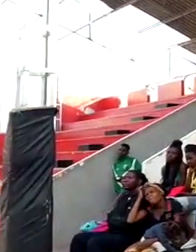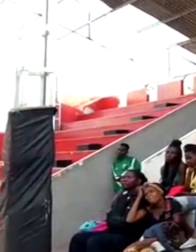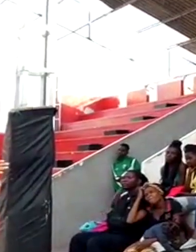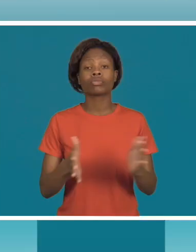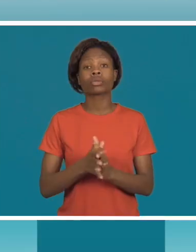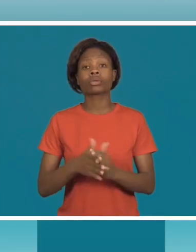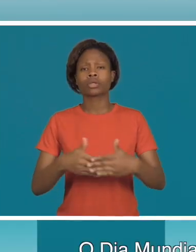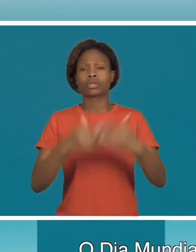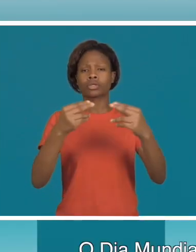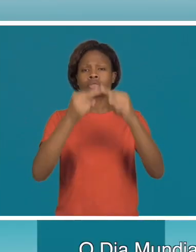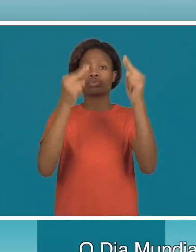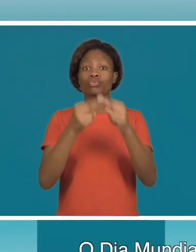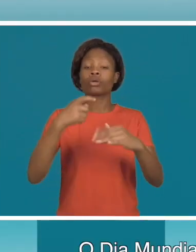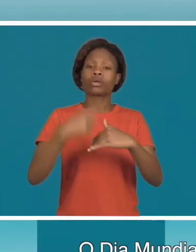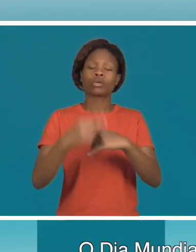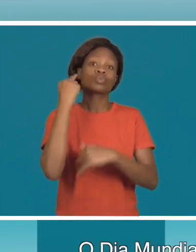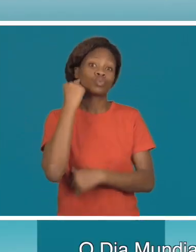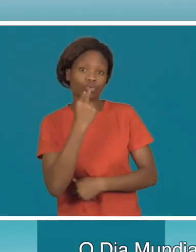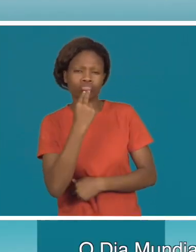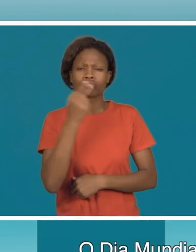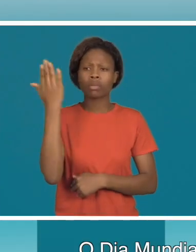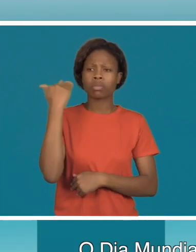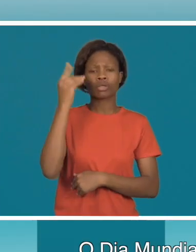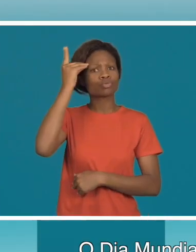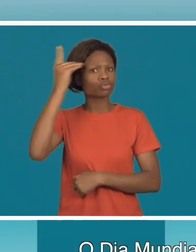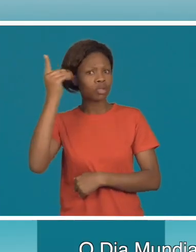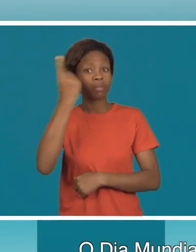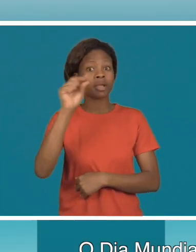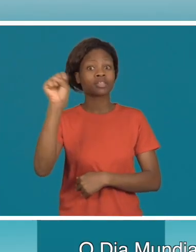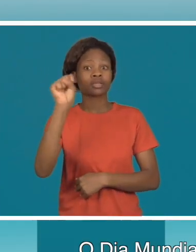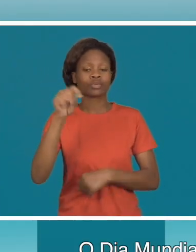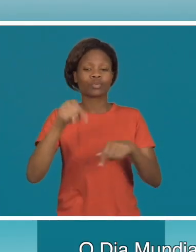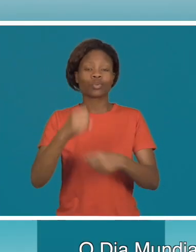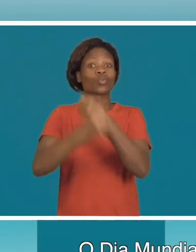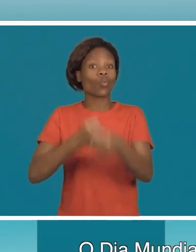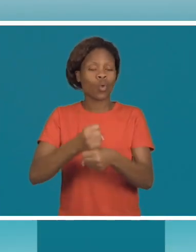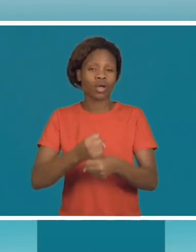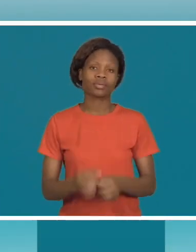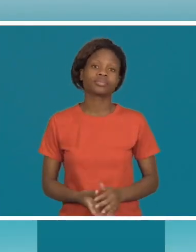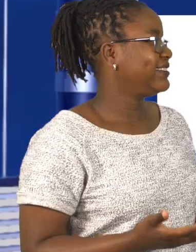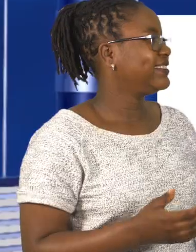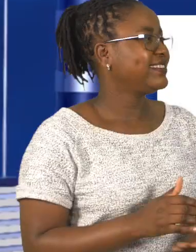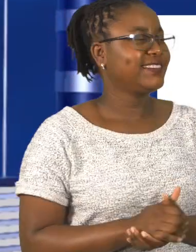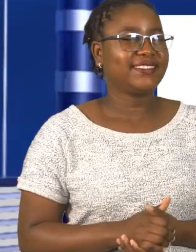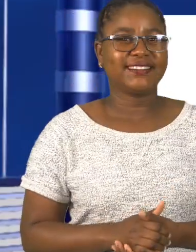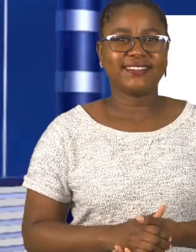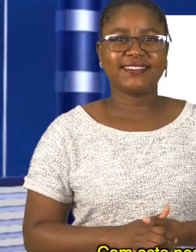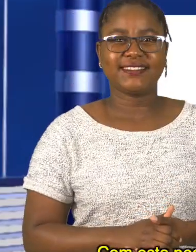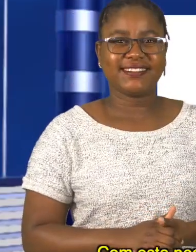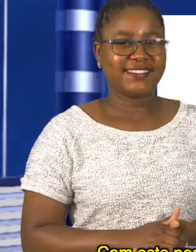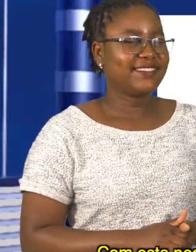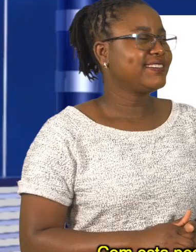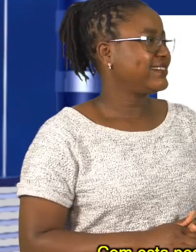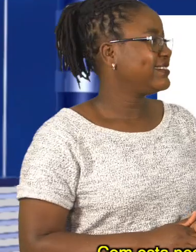O Dia Mundial do Surdo é celebrado no último domingo do mês de setembro de cada ano. Com